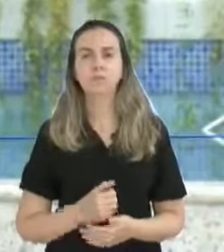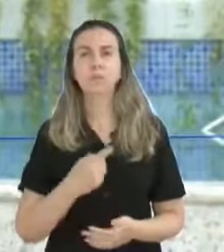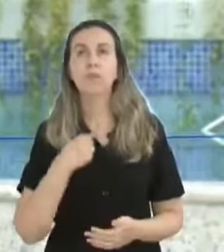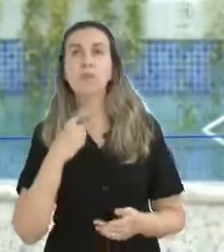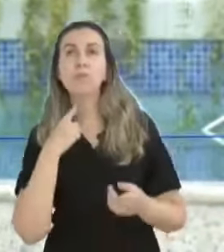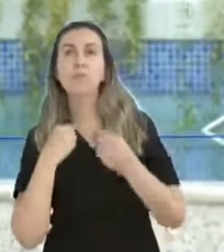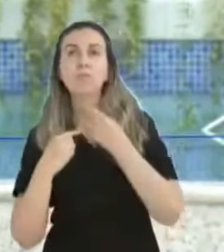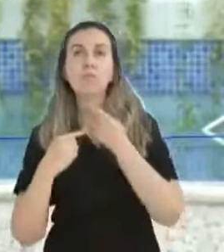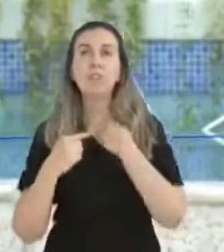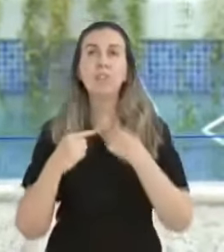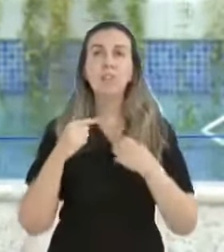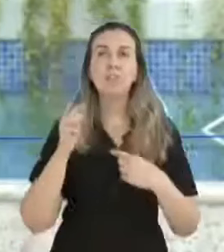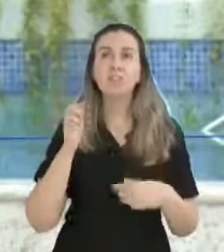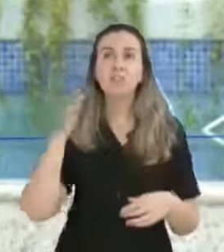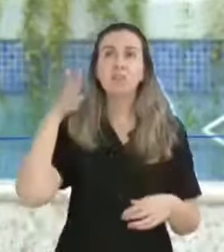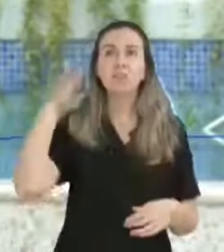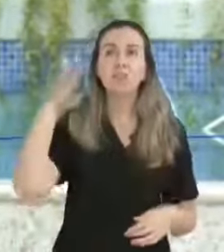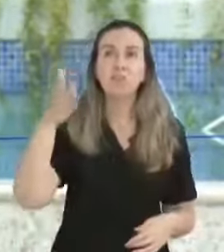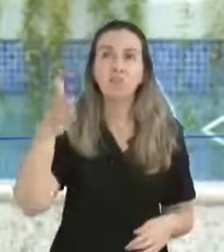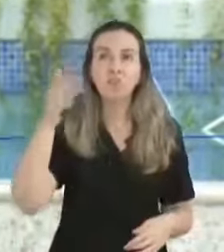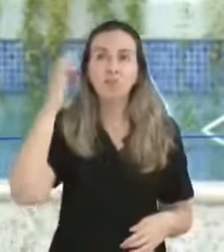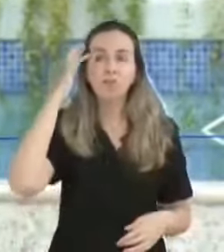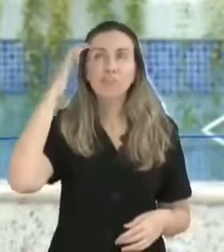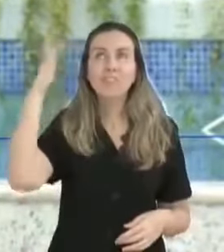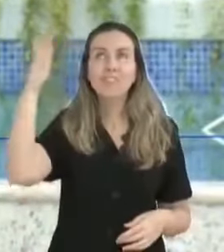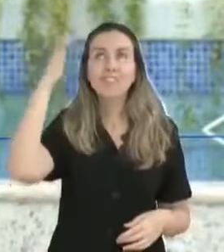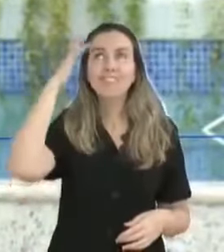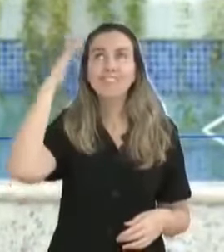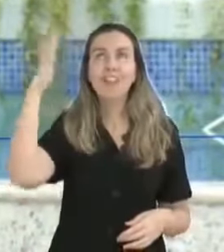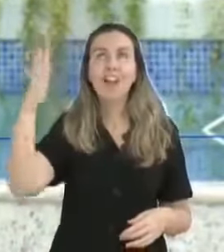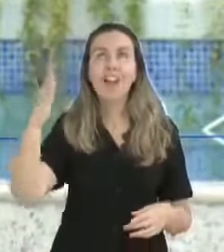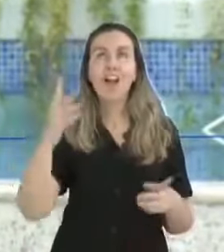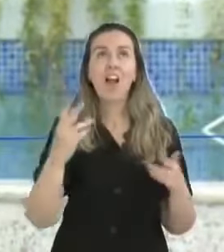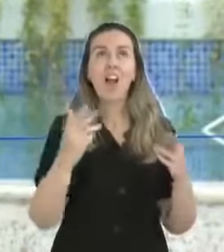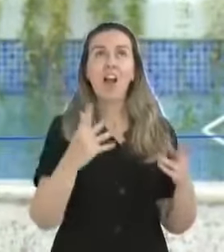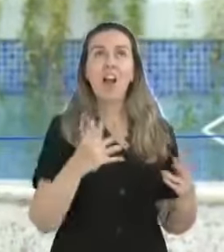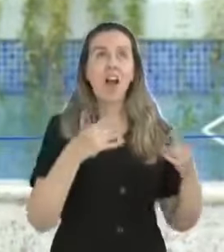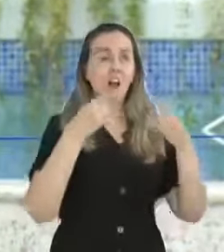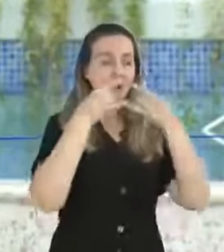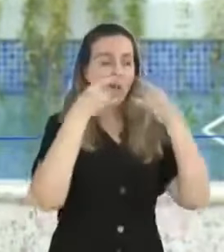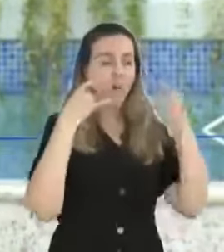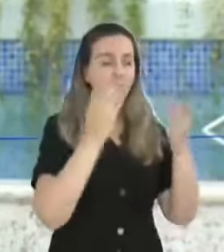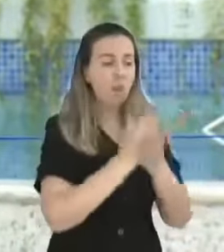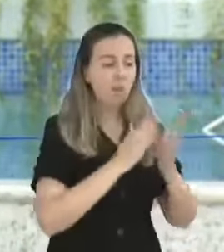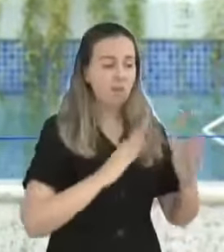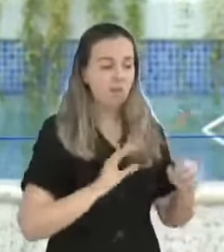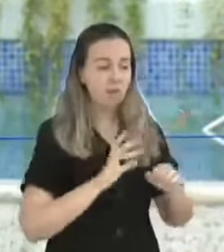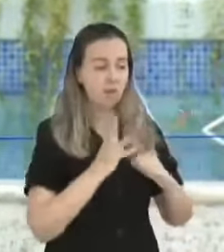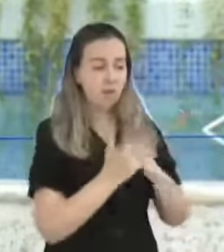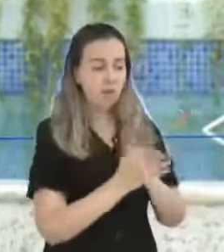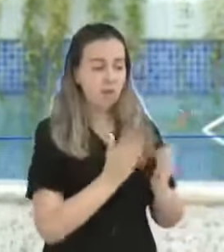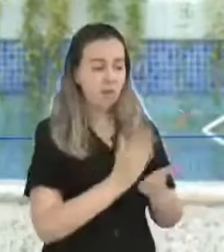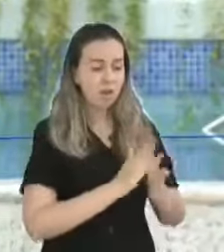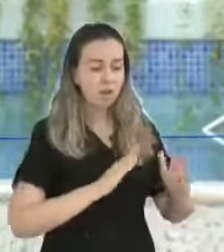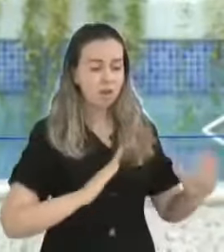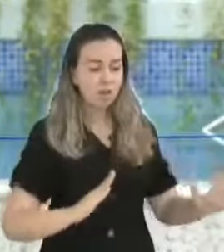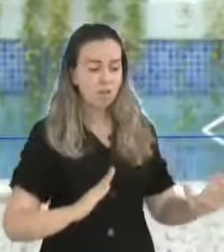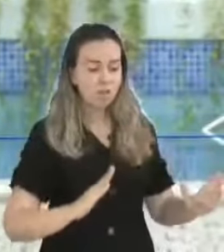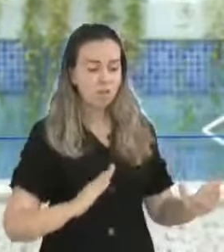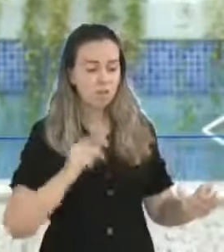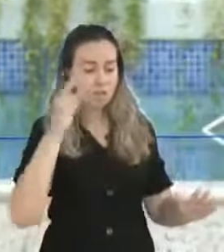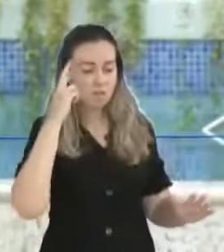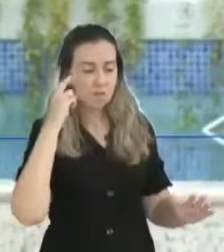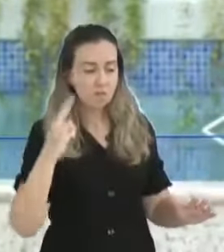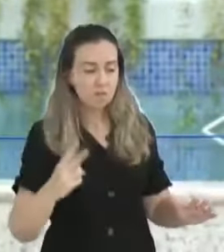antes. Todos estão sonhando em tudo voltar à normalidade. Todos